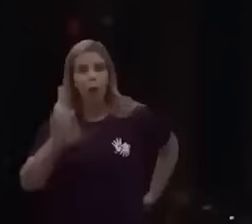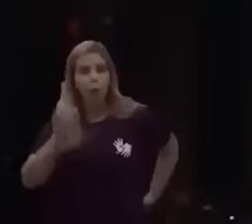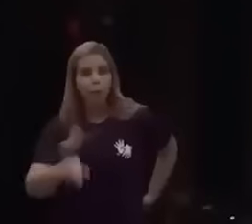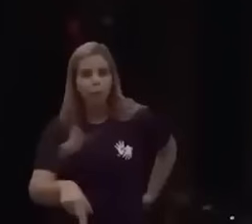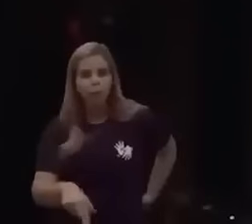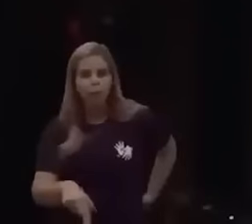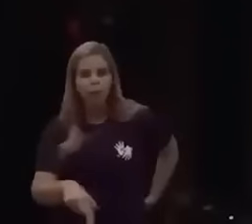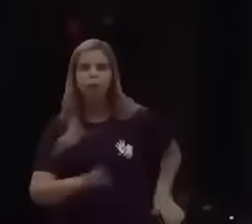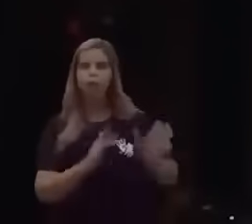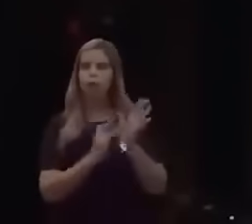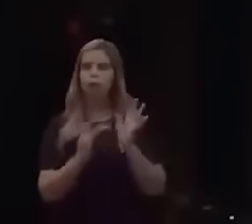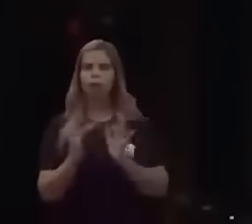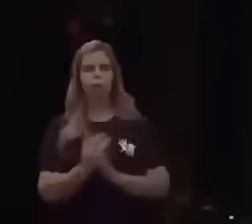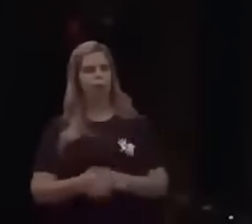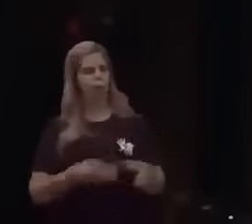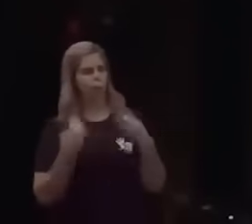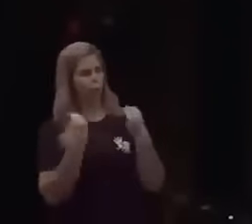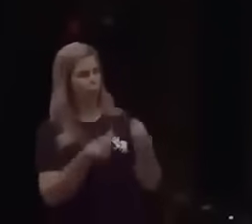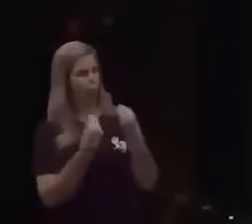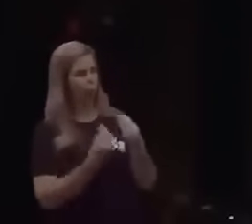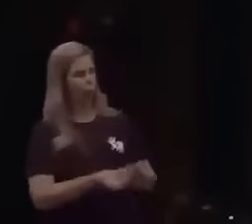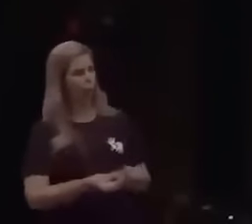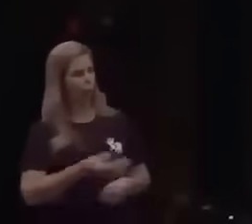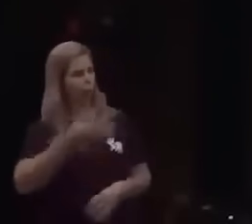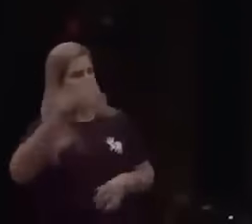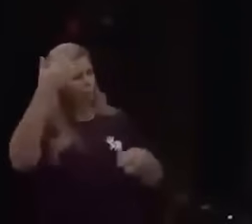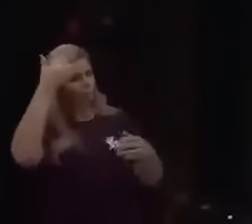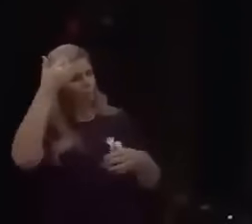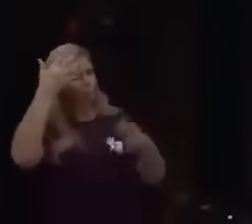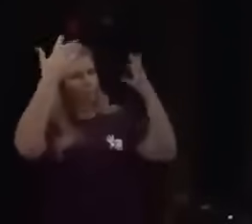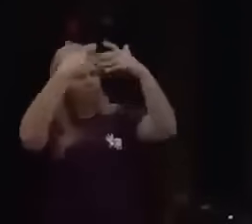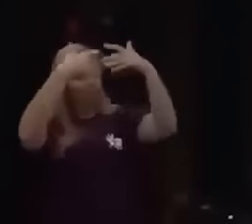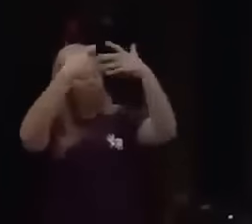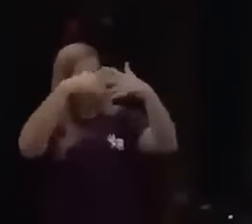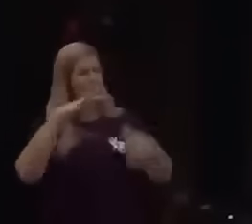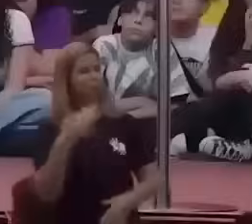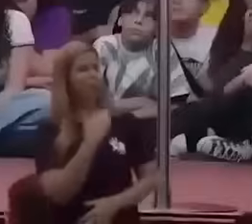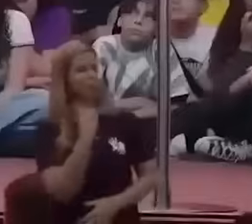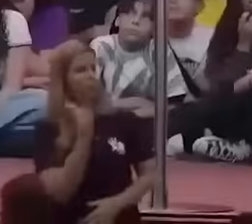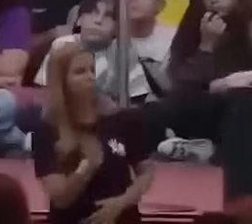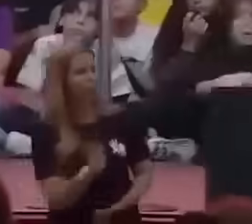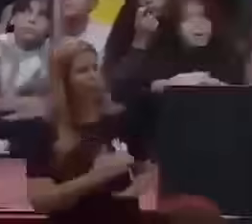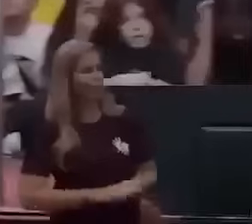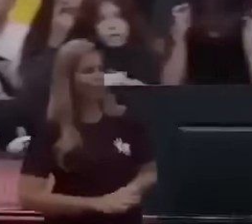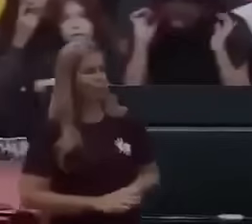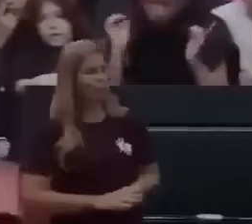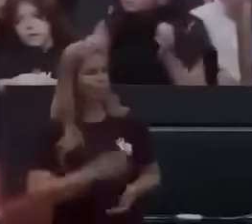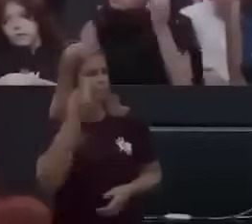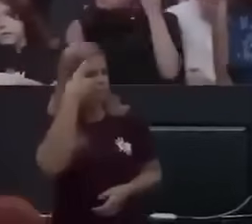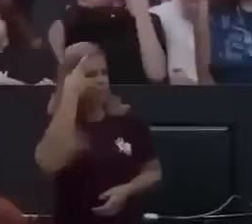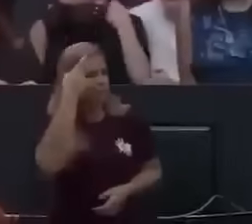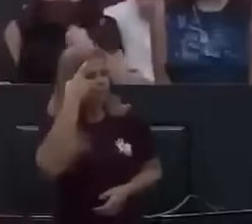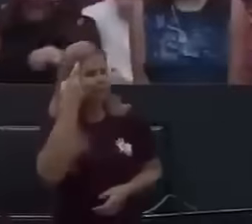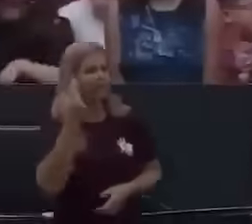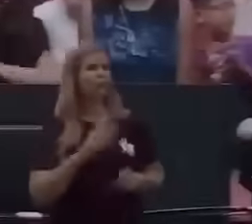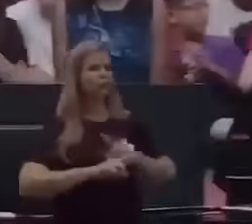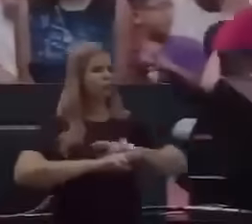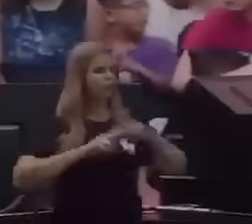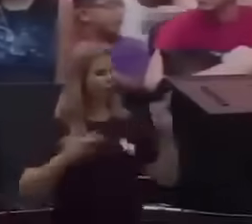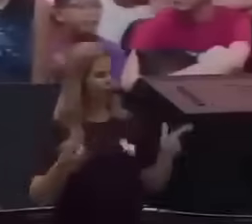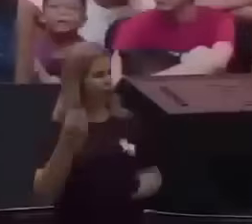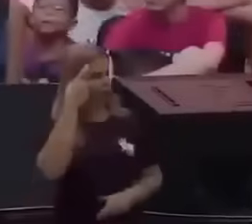mesmo. Larga a mão desses pensamentos de morte. Pense diferente. Larga a mão desse pensamento